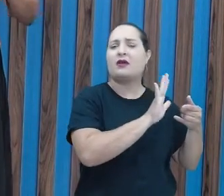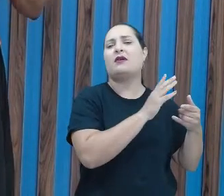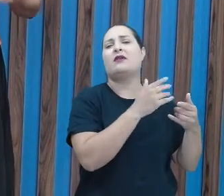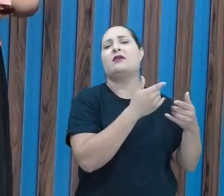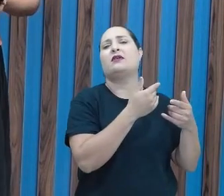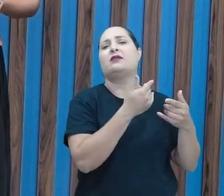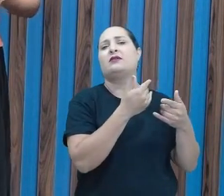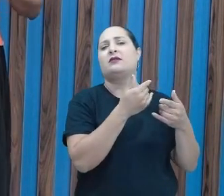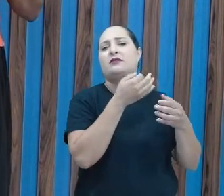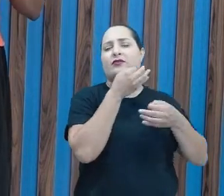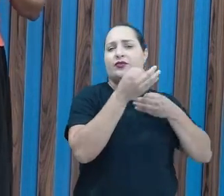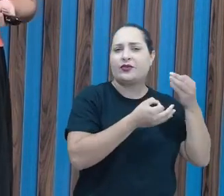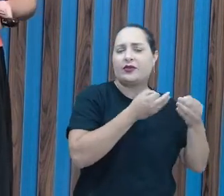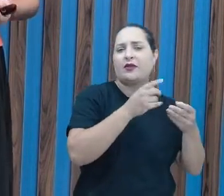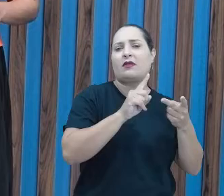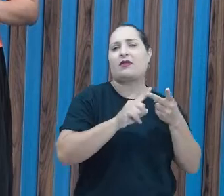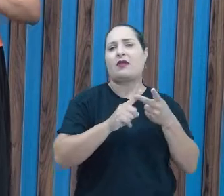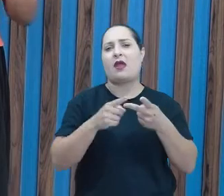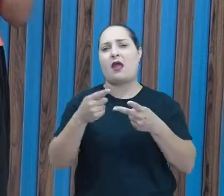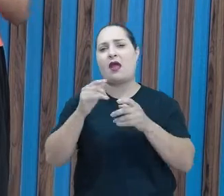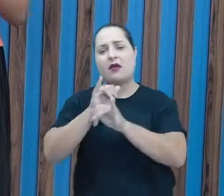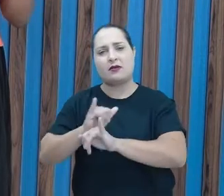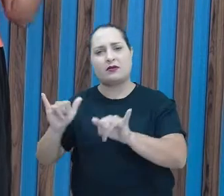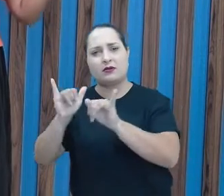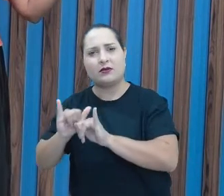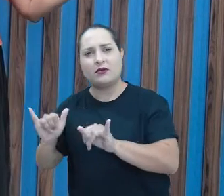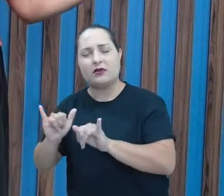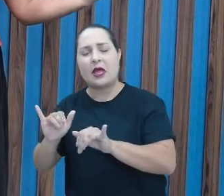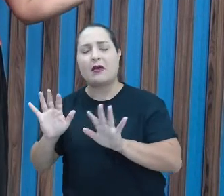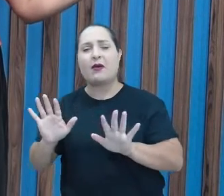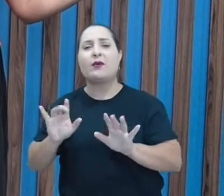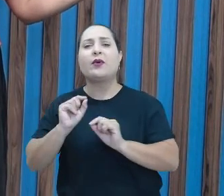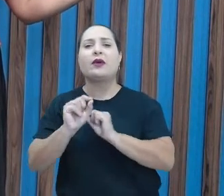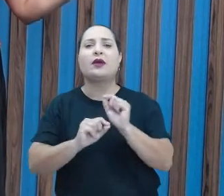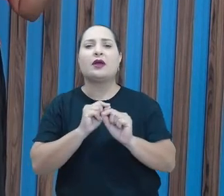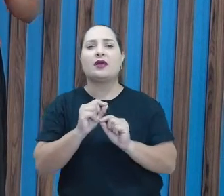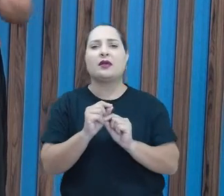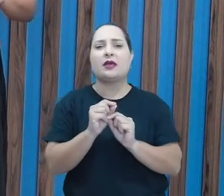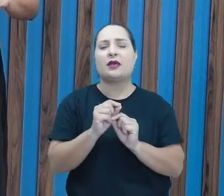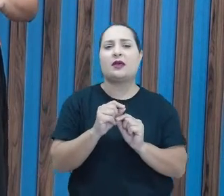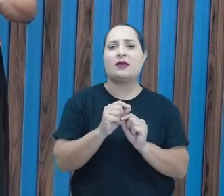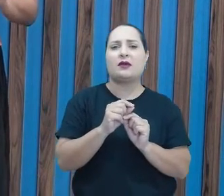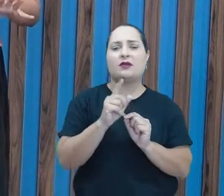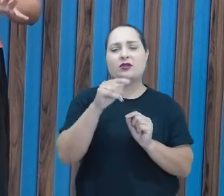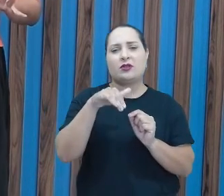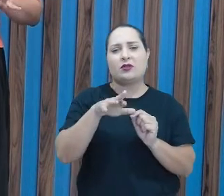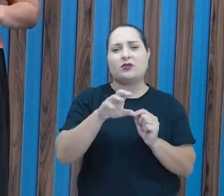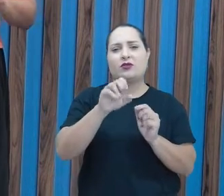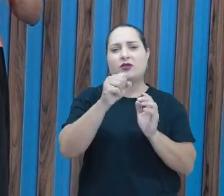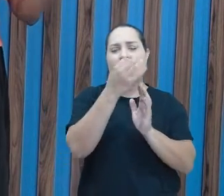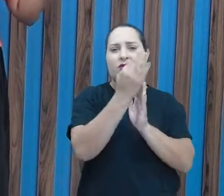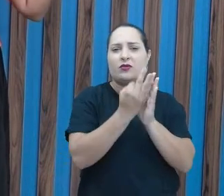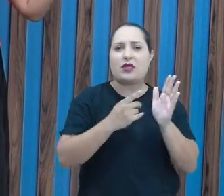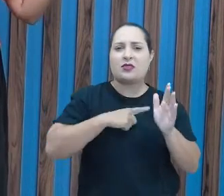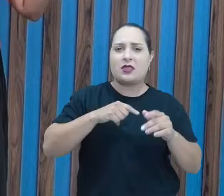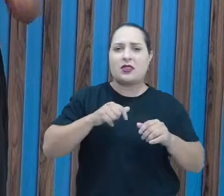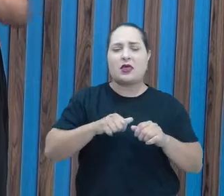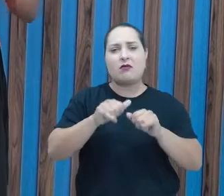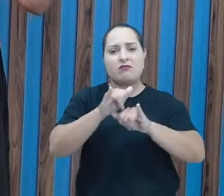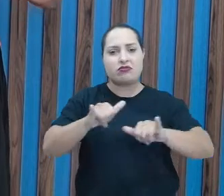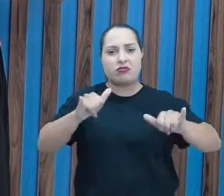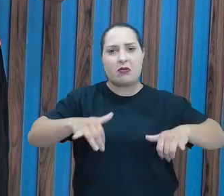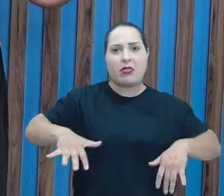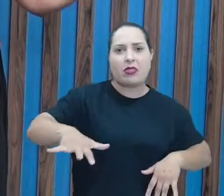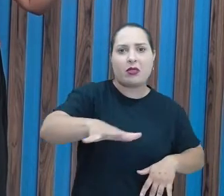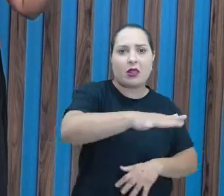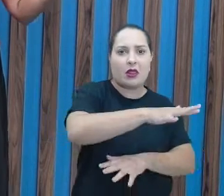é que esses gêneros textuais, eles circulam na sociedade. E, assim como, né, os